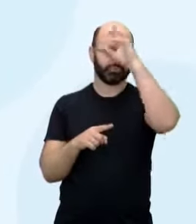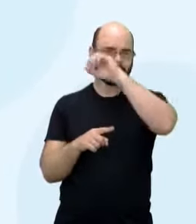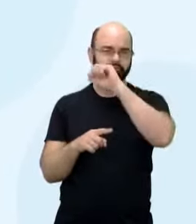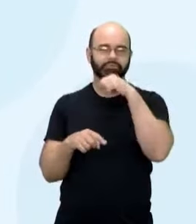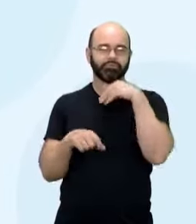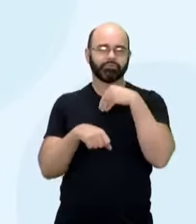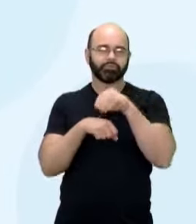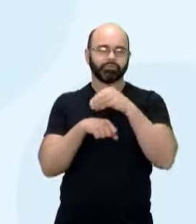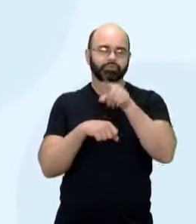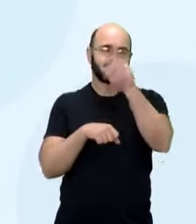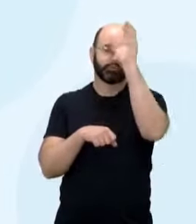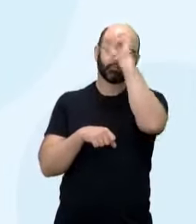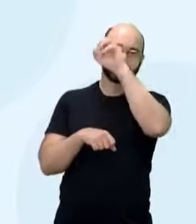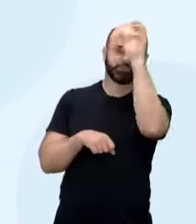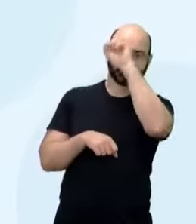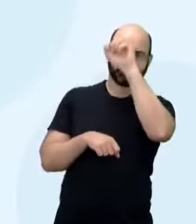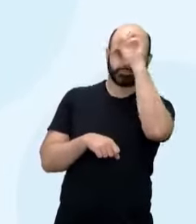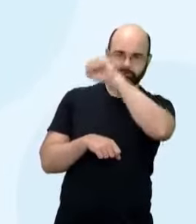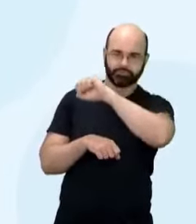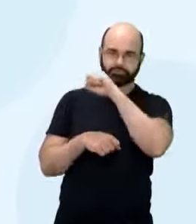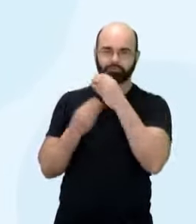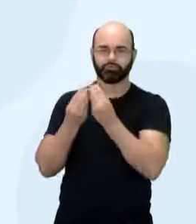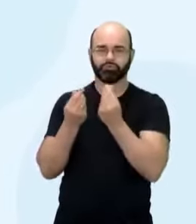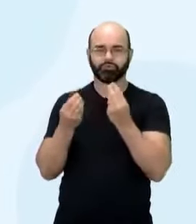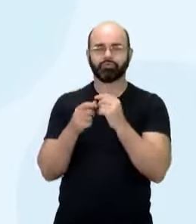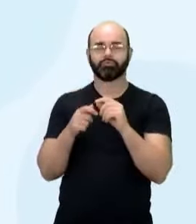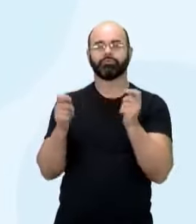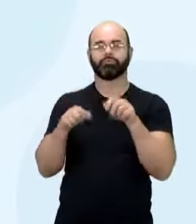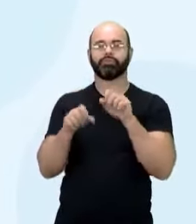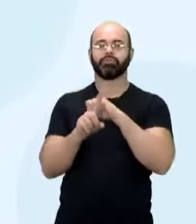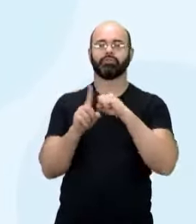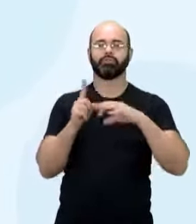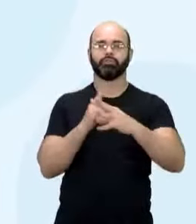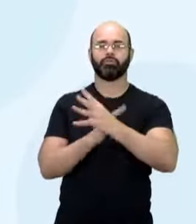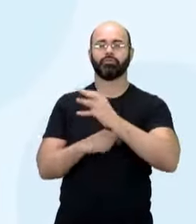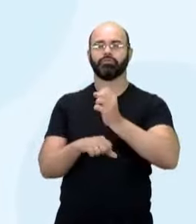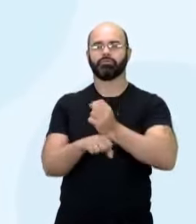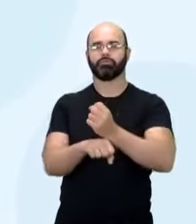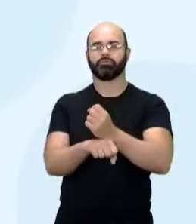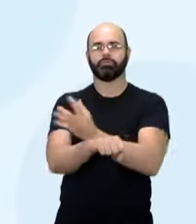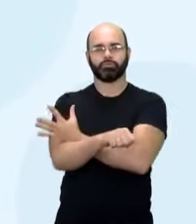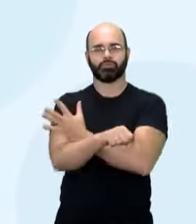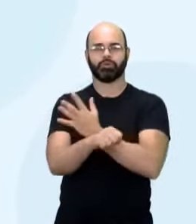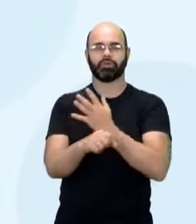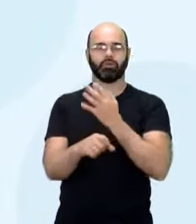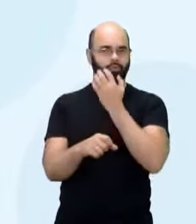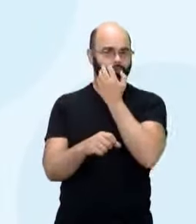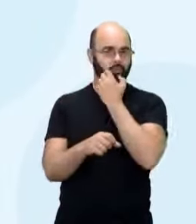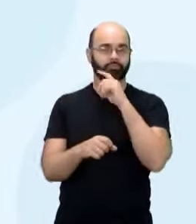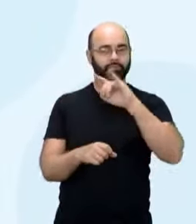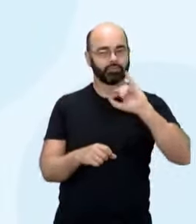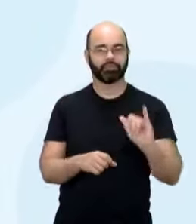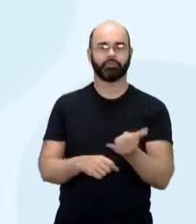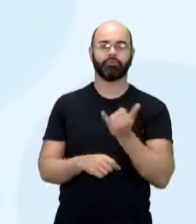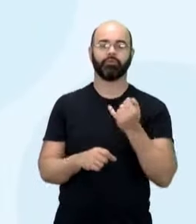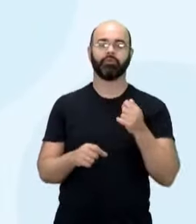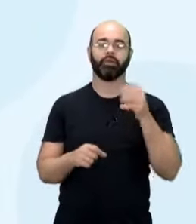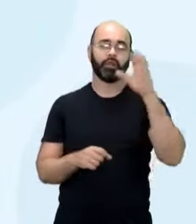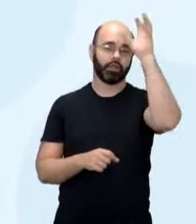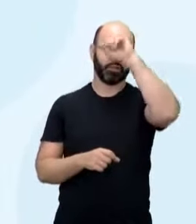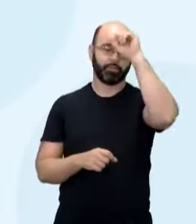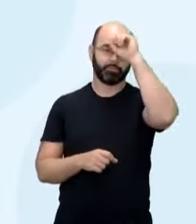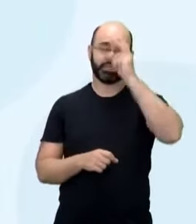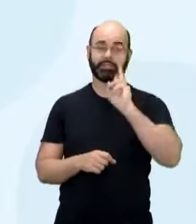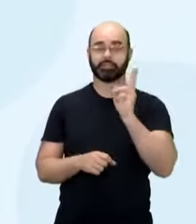insumo socioemocional que a gente está buscando, tá bom? No slide seguinte, a gente deixou aqui acesso, então, ao material do Aprender